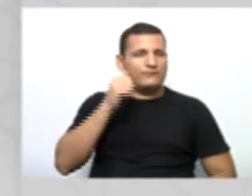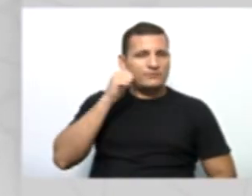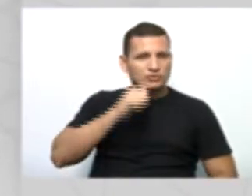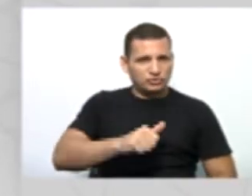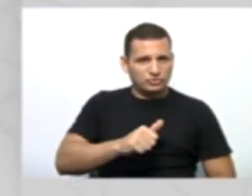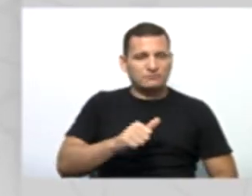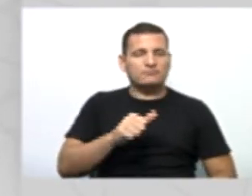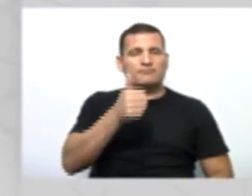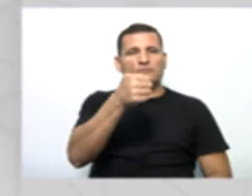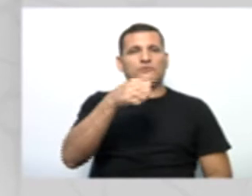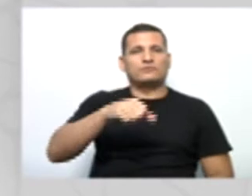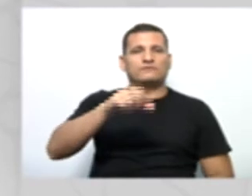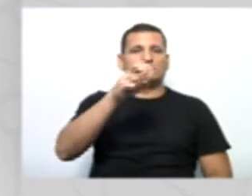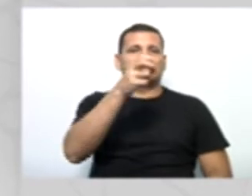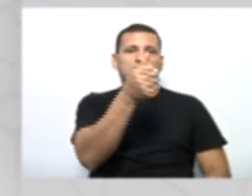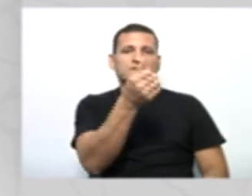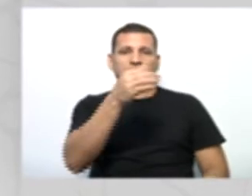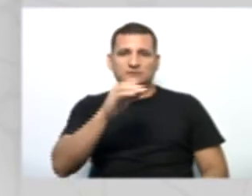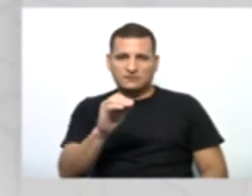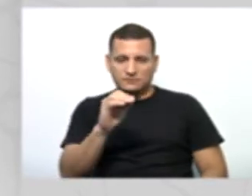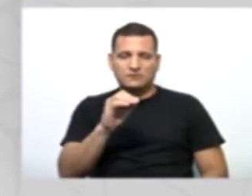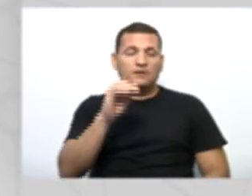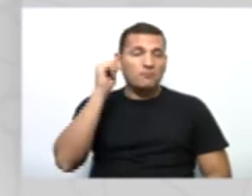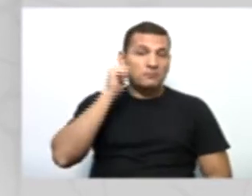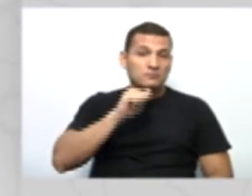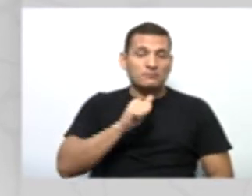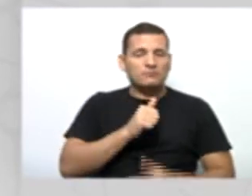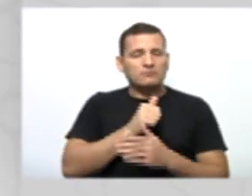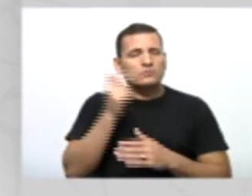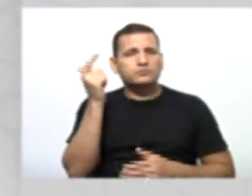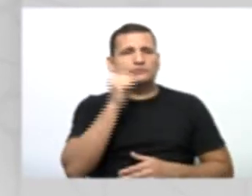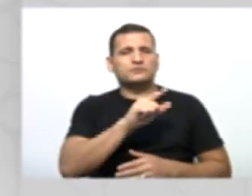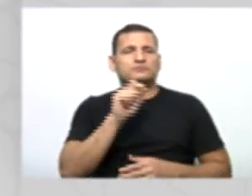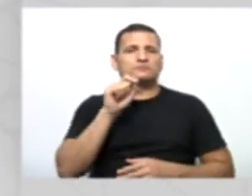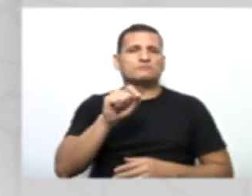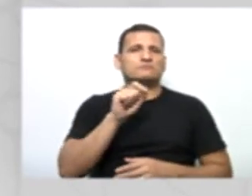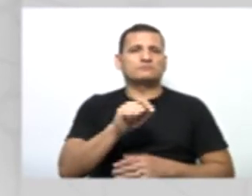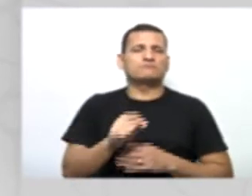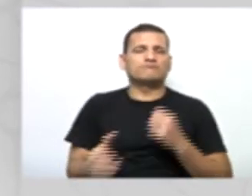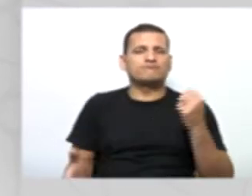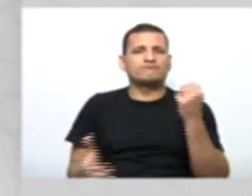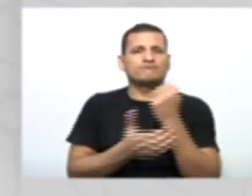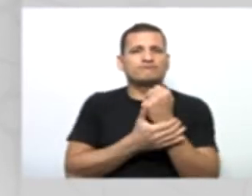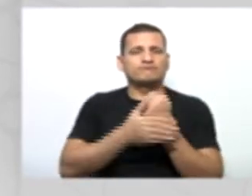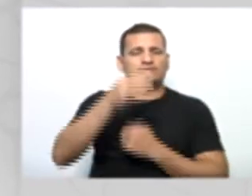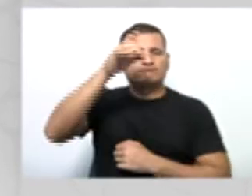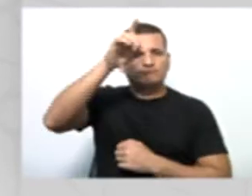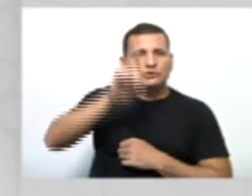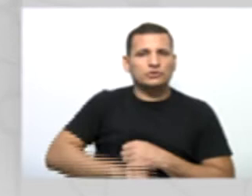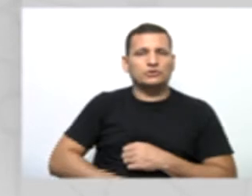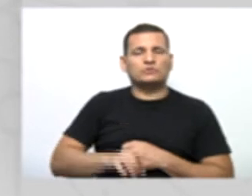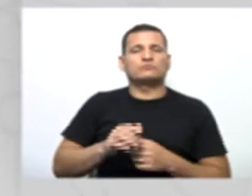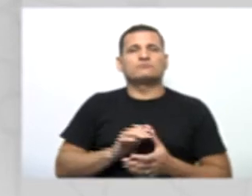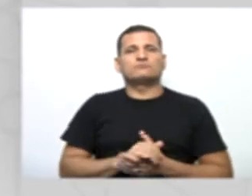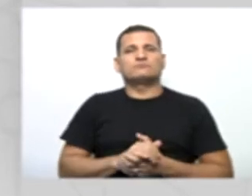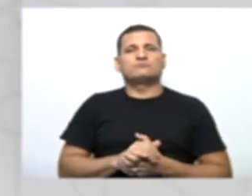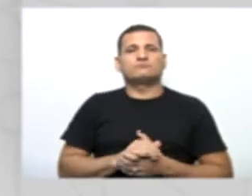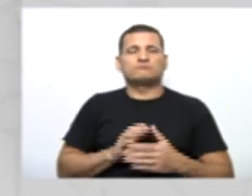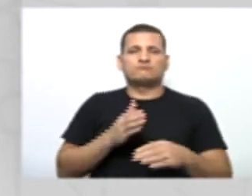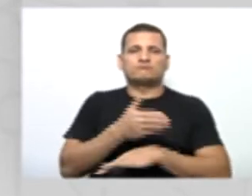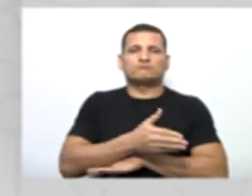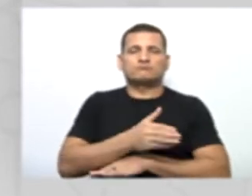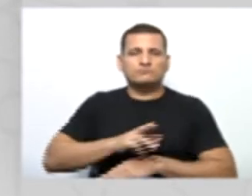né, as mulheres conseguiram garantir direitos, ingressar na universidade, conseguiram ingressar no mercado de